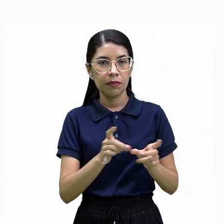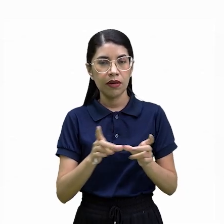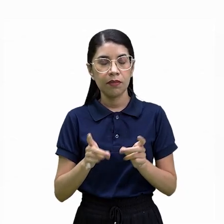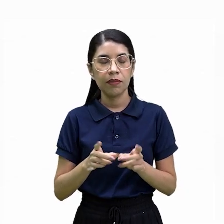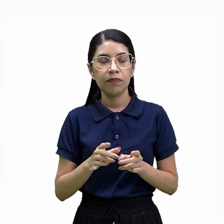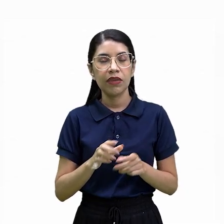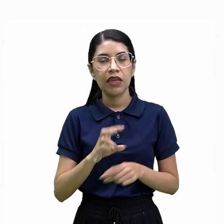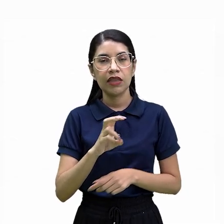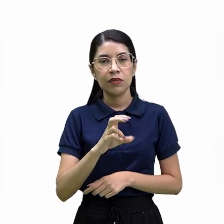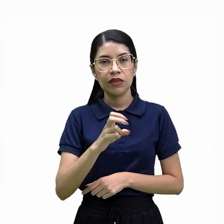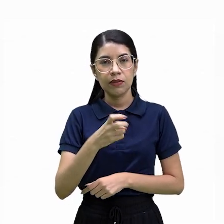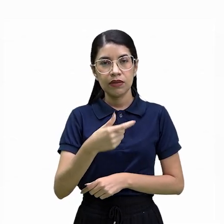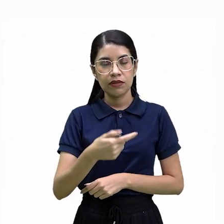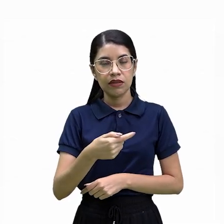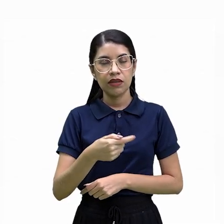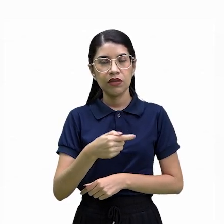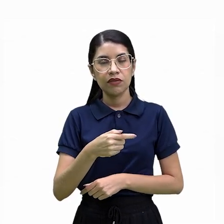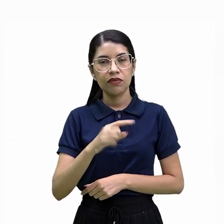de